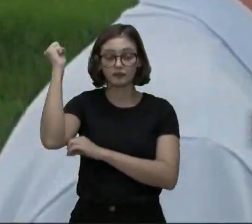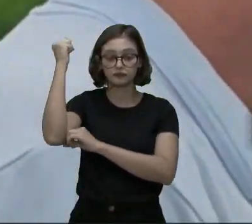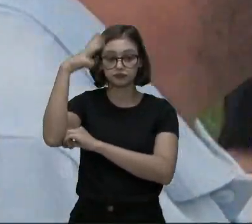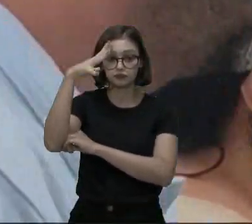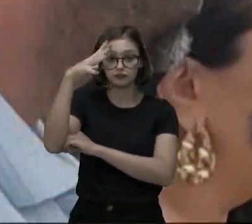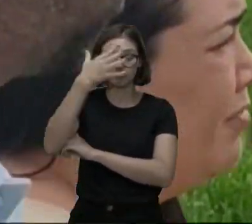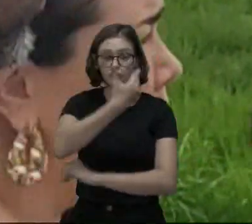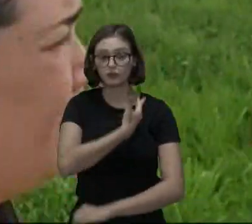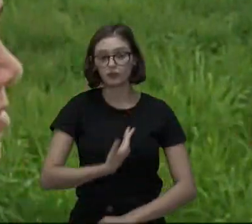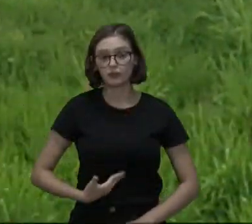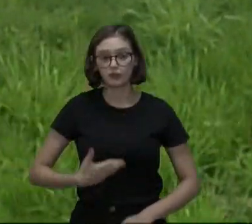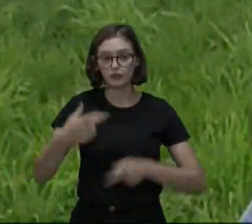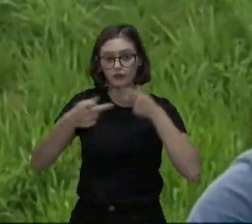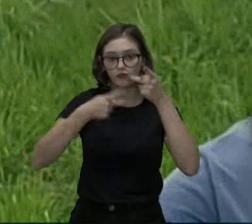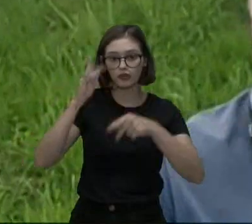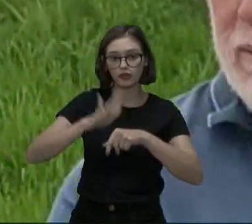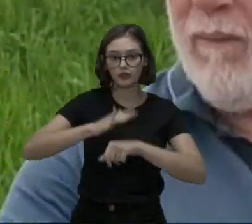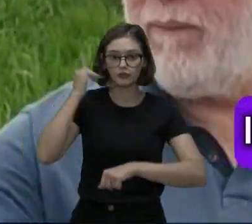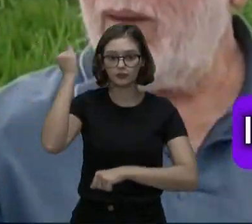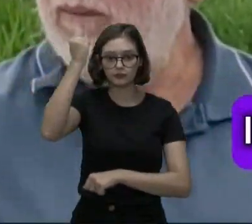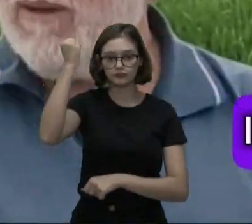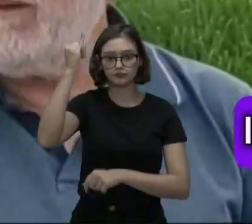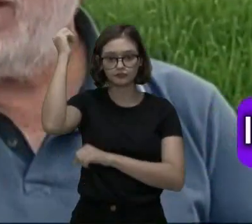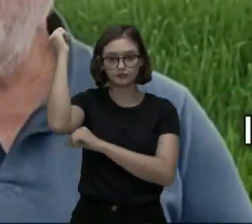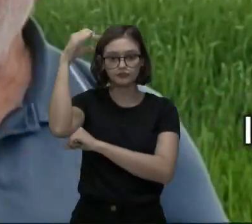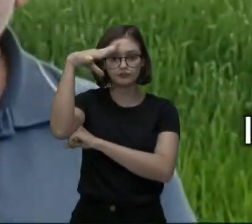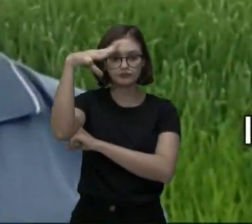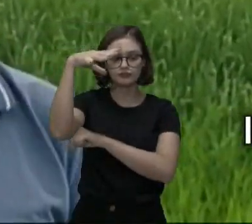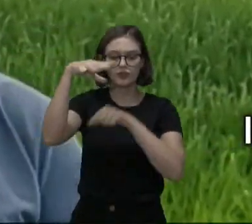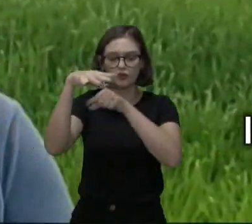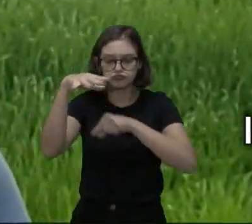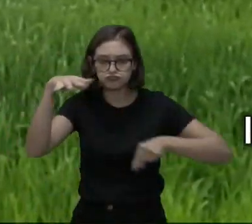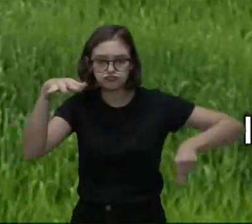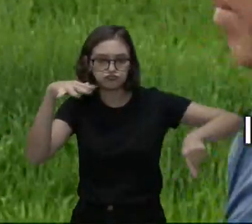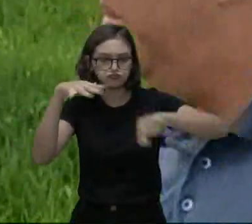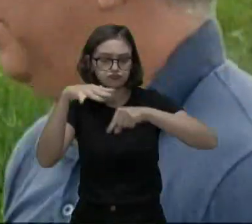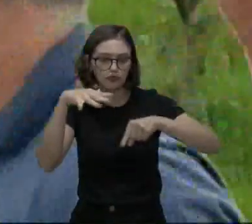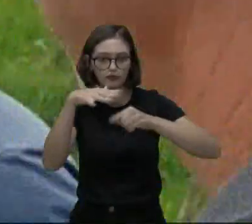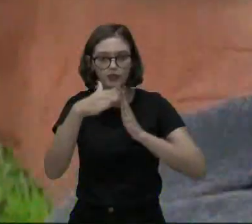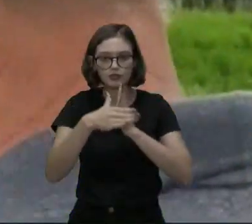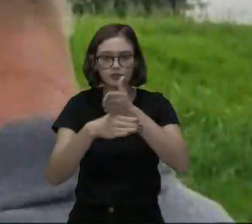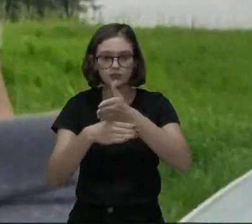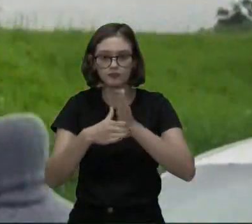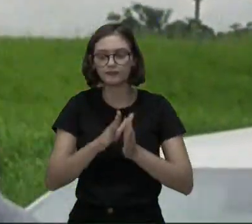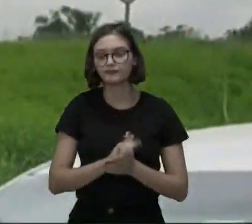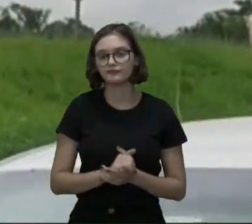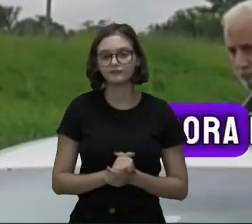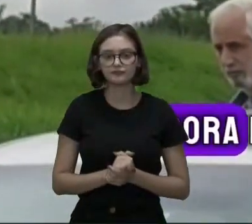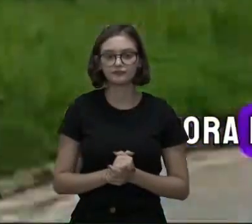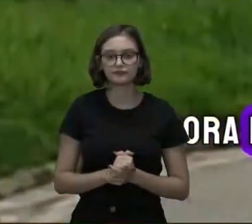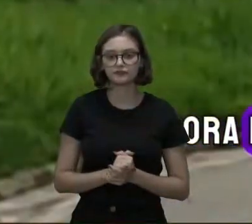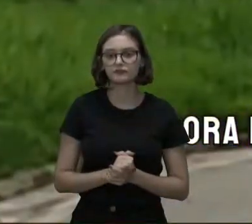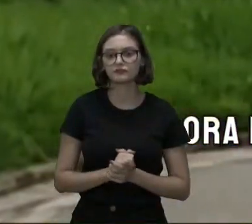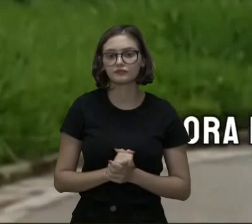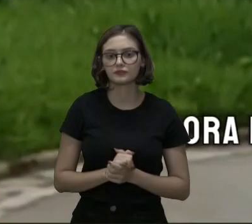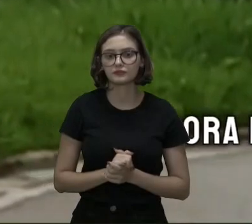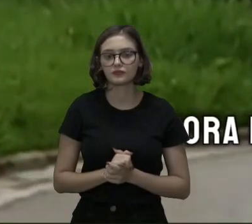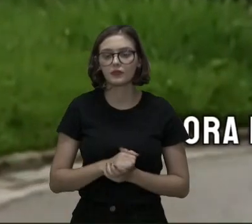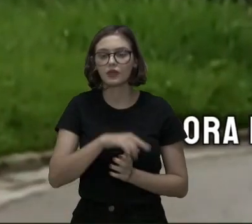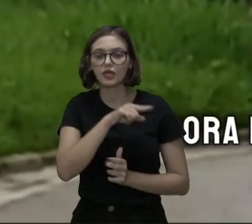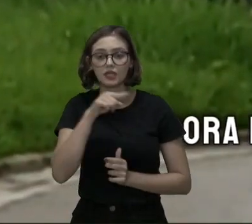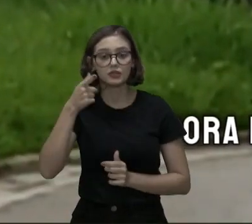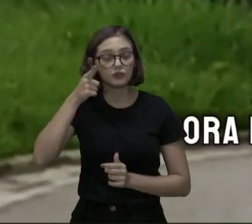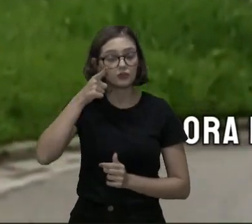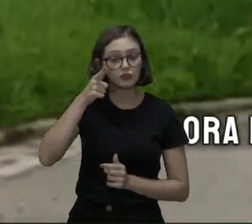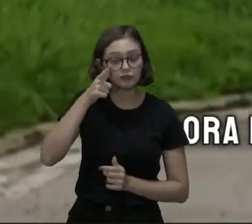para tratar da questão importante da iluminação desse trevo de acesso aqui. Trouxemos aqui eles, agora ficaram